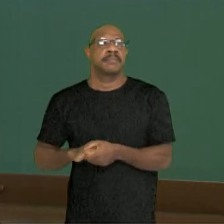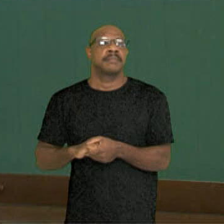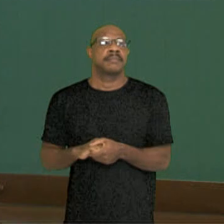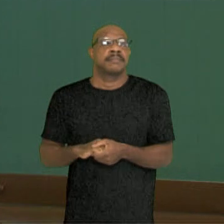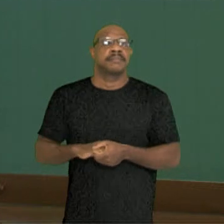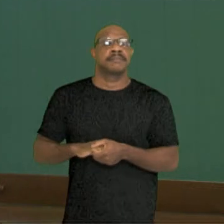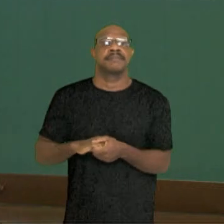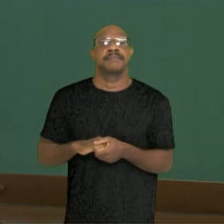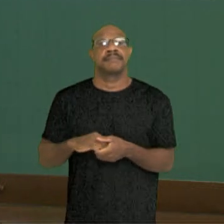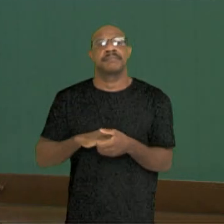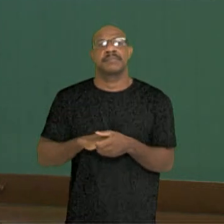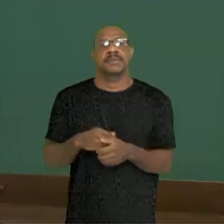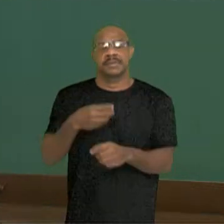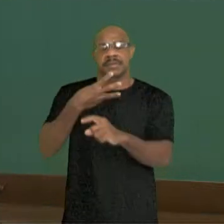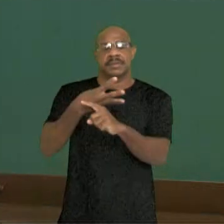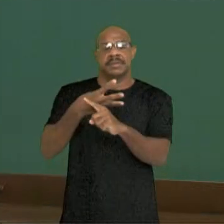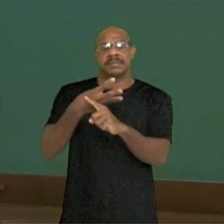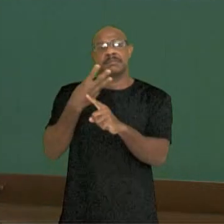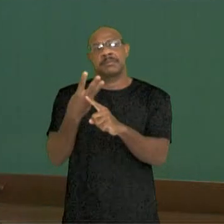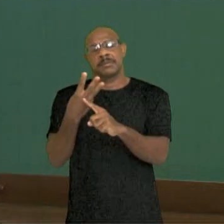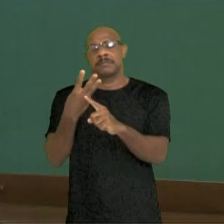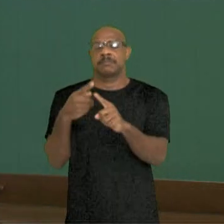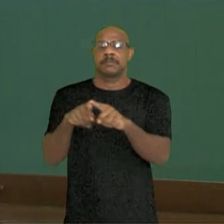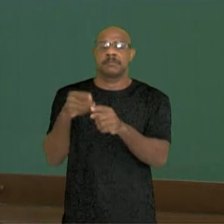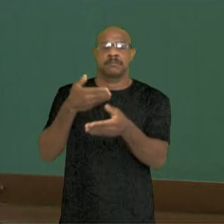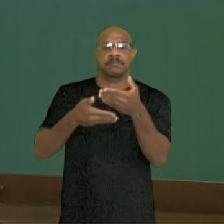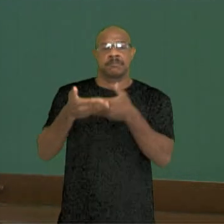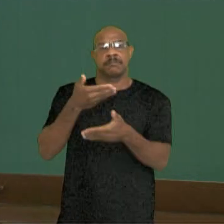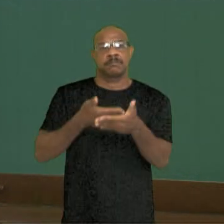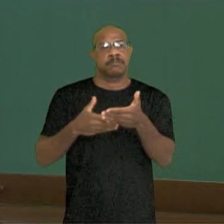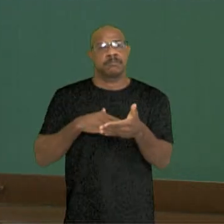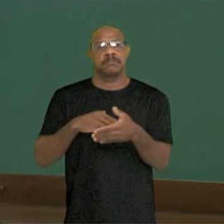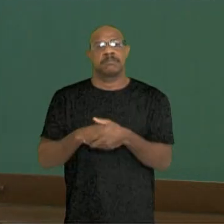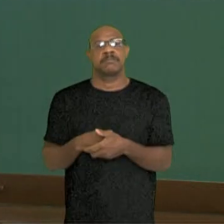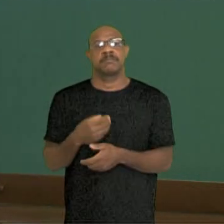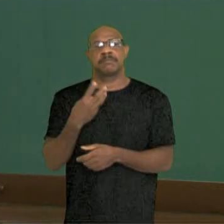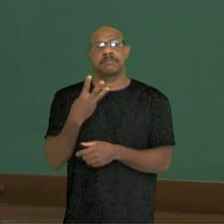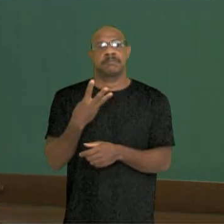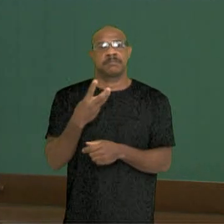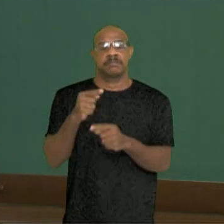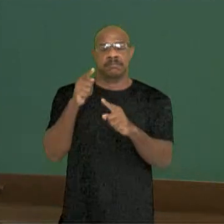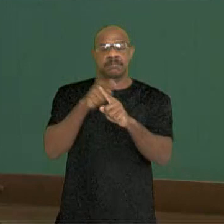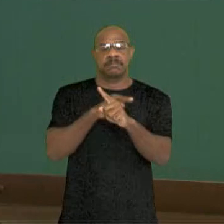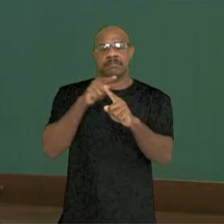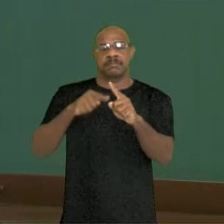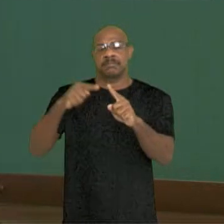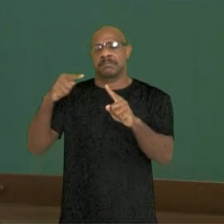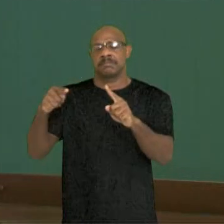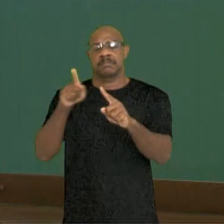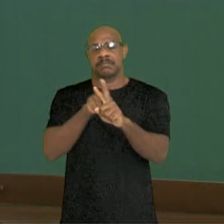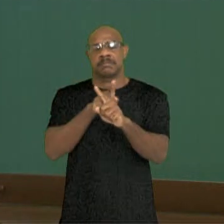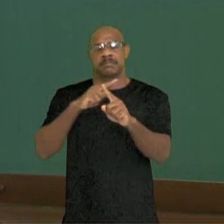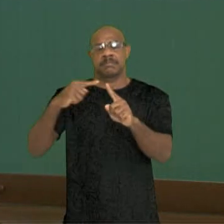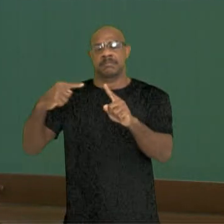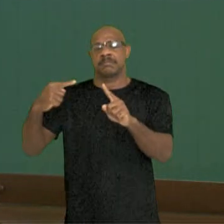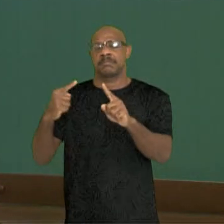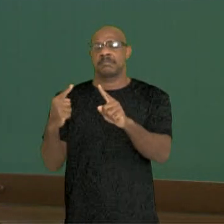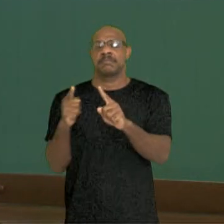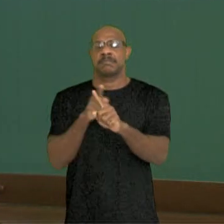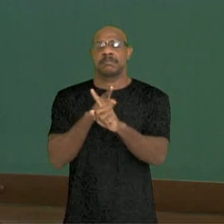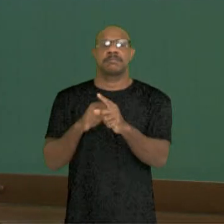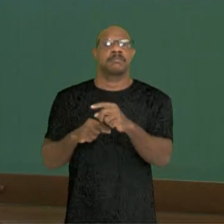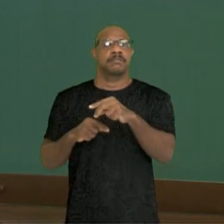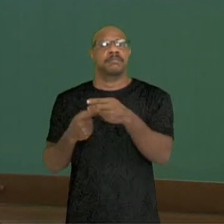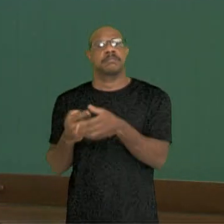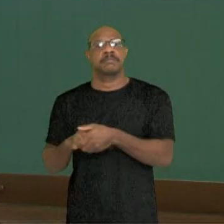tripla, 3 pares de elétrons compartilhados, 3 risquinhos ali para representar